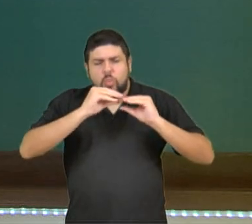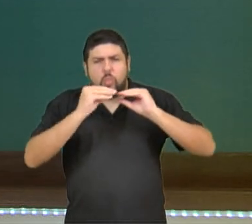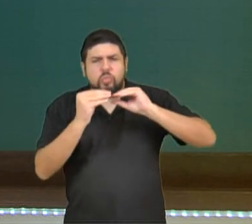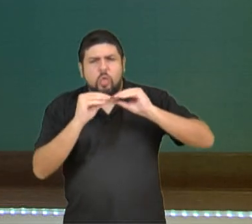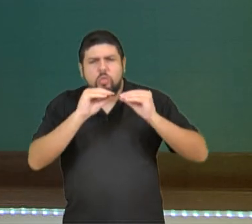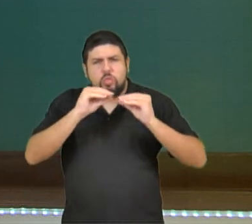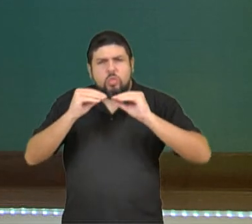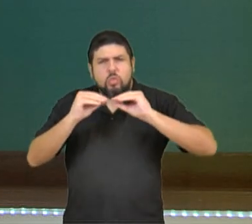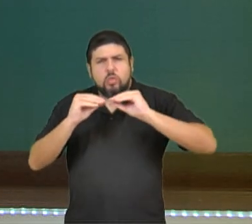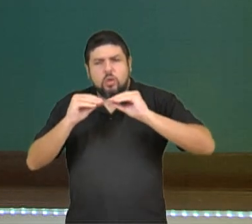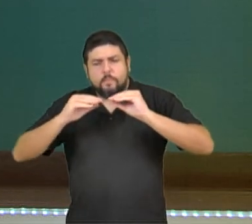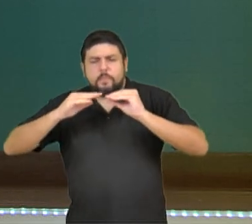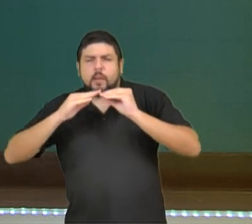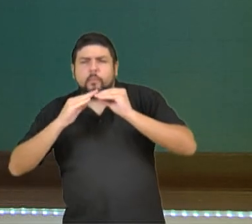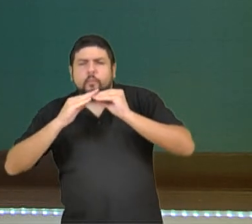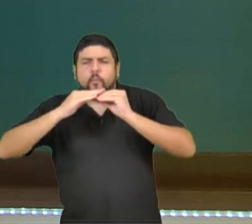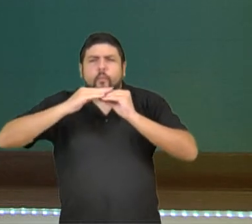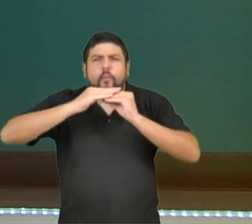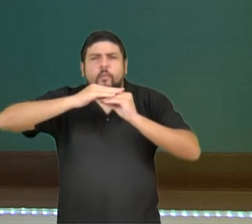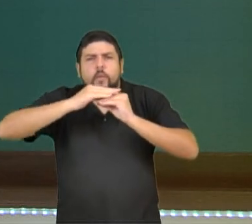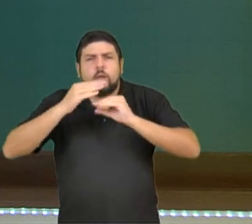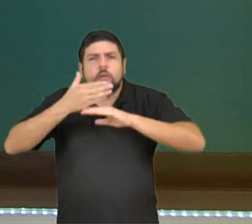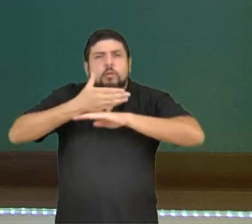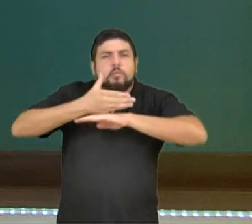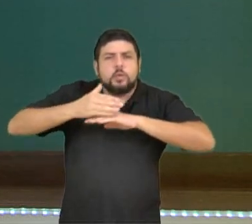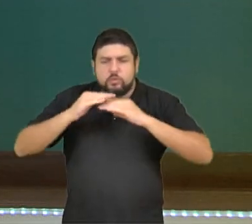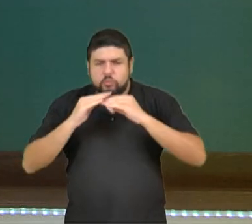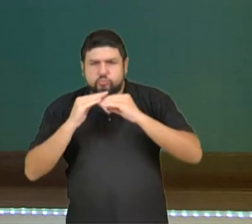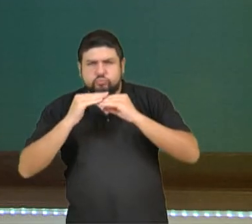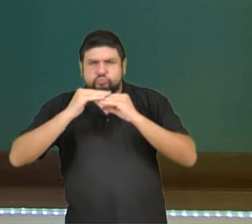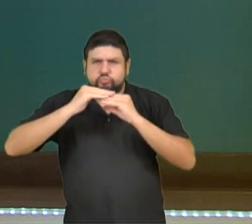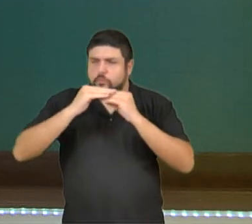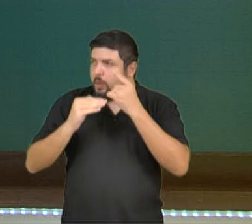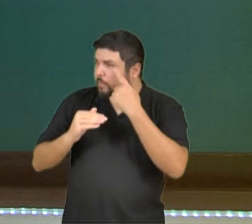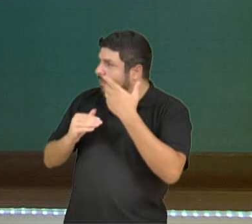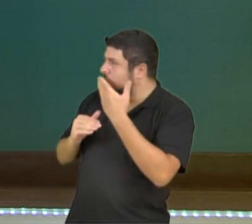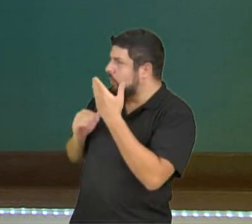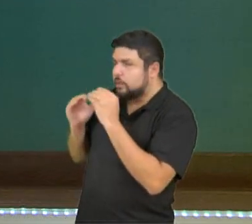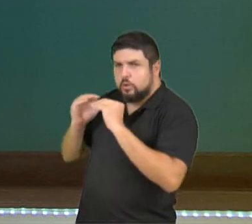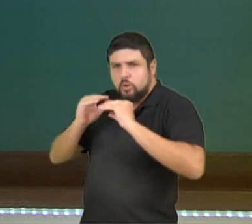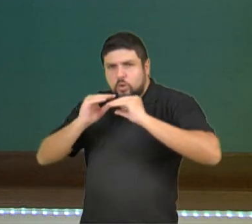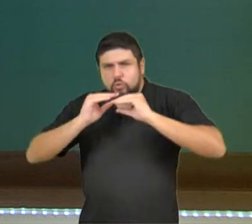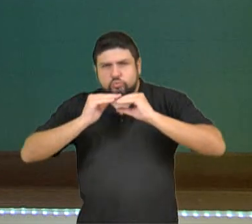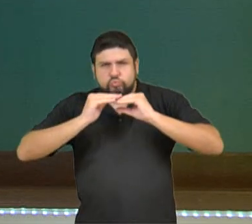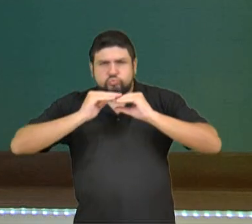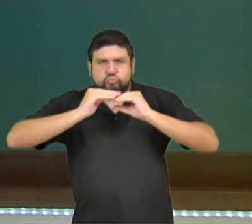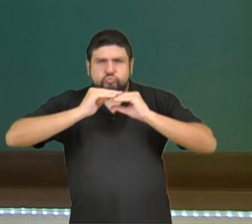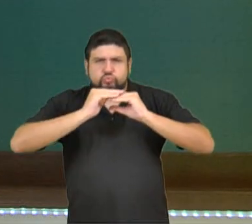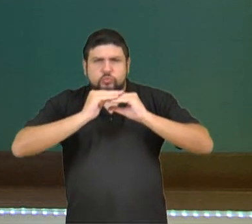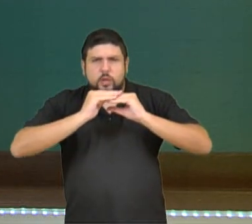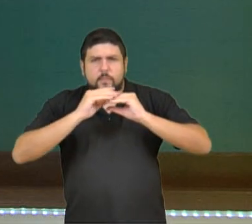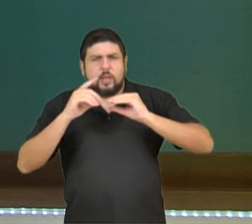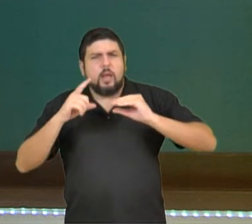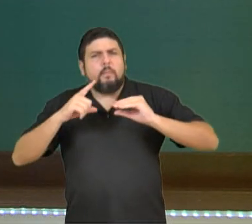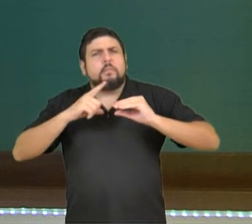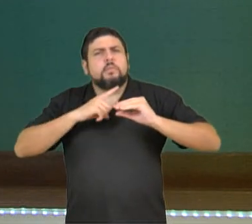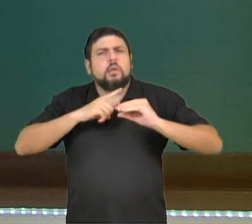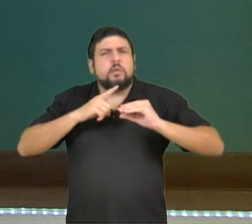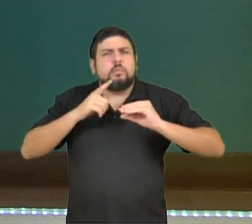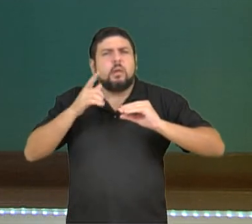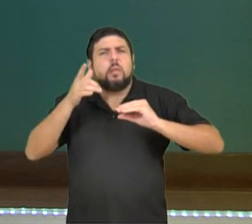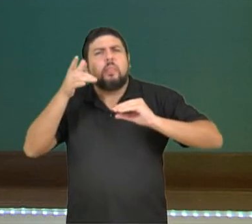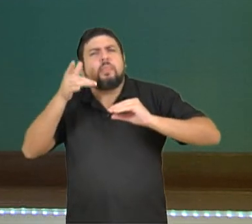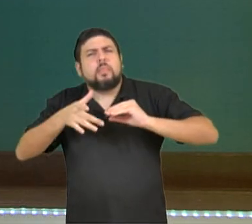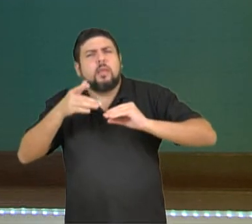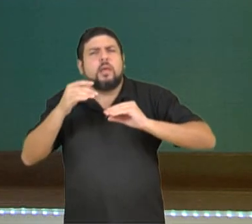elas. Esse excesso precisa ir sendo retirado do corpo. Muitas vezes nesse líquido tem materiais estranhos, restos